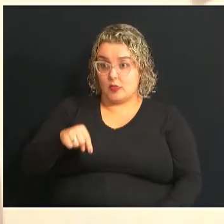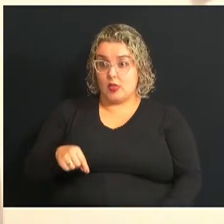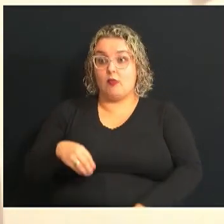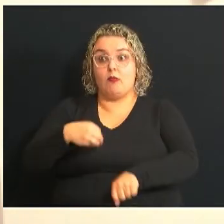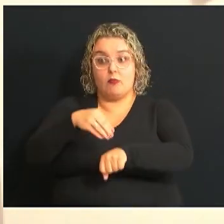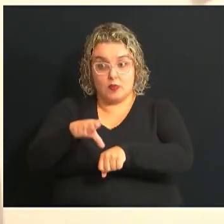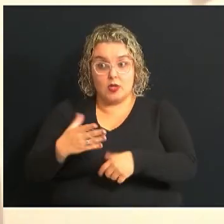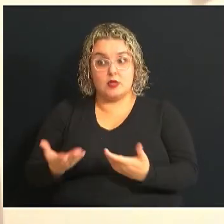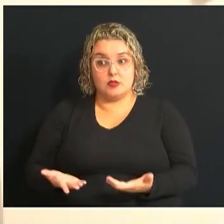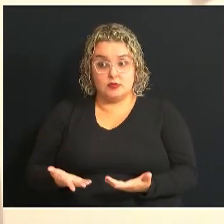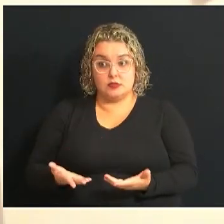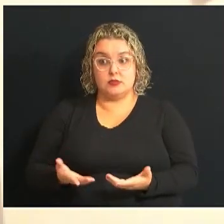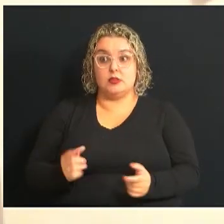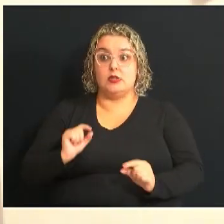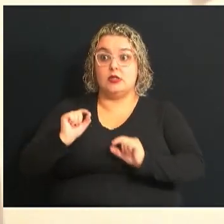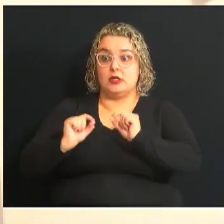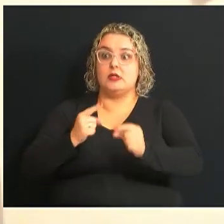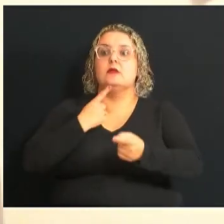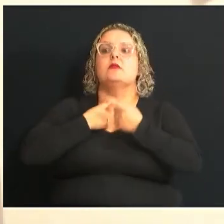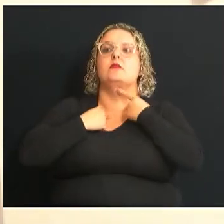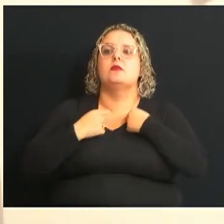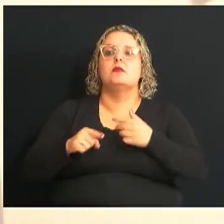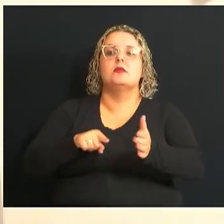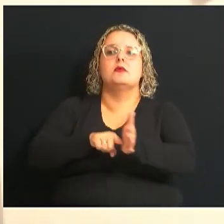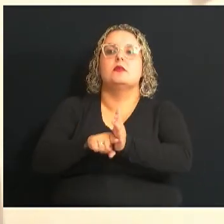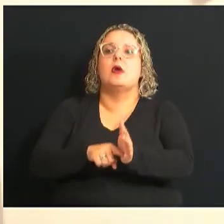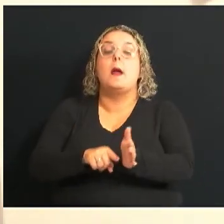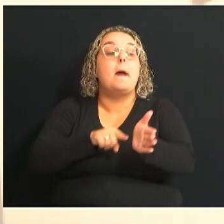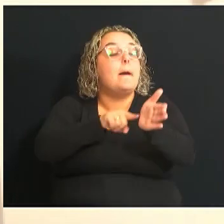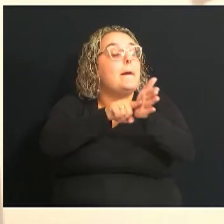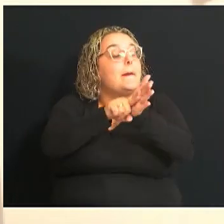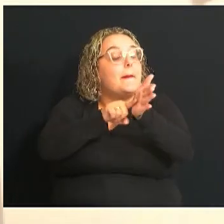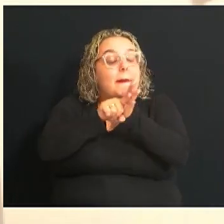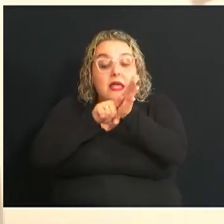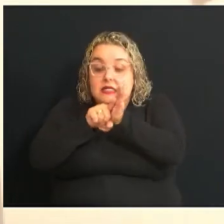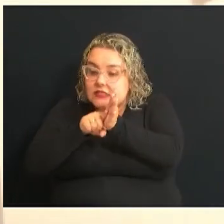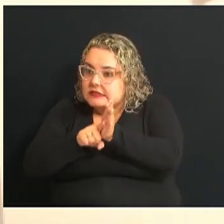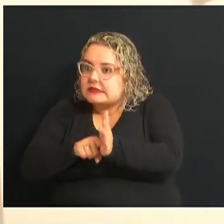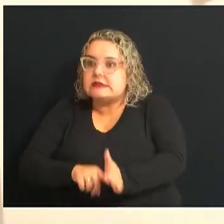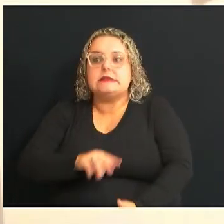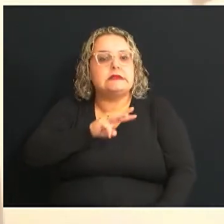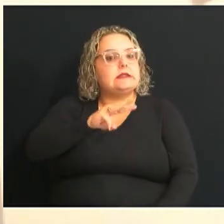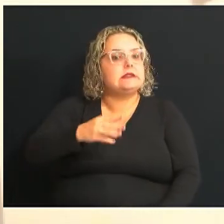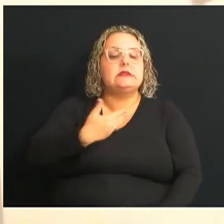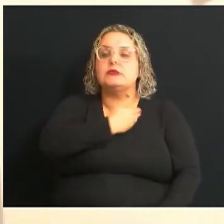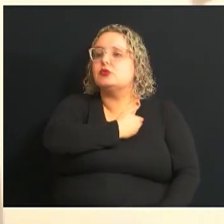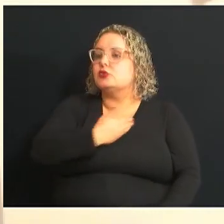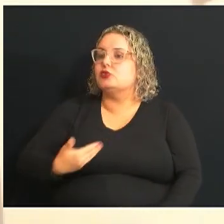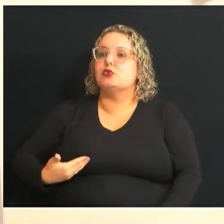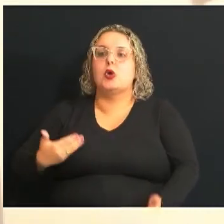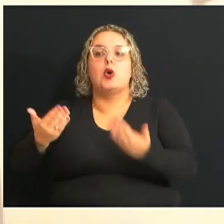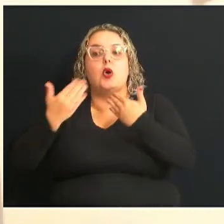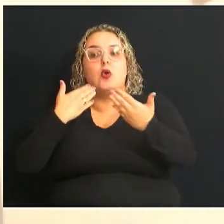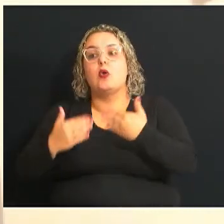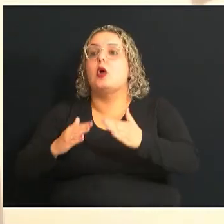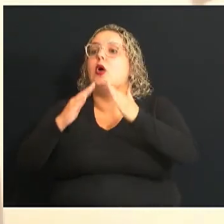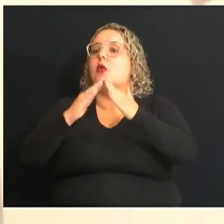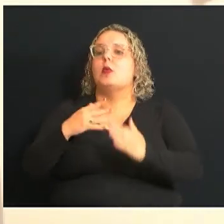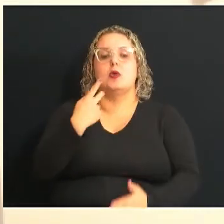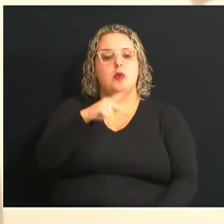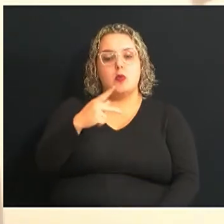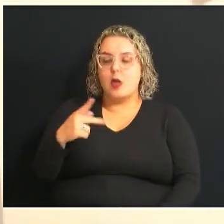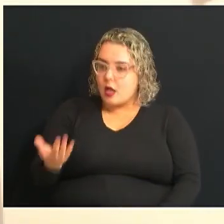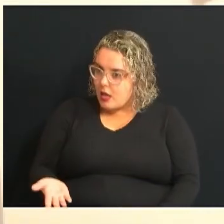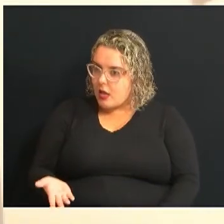dou, assim, quem tem vontade de morar fora, pesquisa muito, entra nos sites do governo, conversa com pessoas que moram lá,